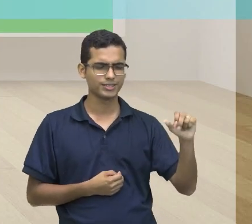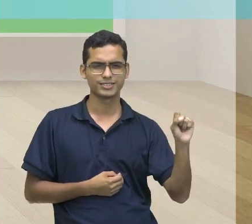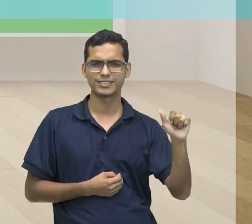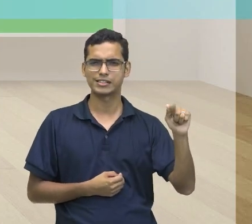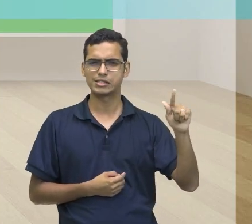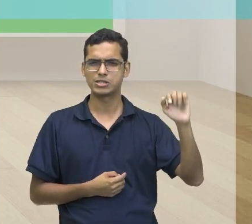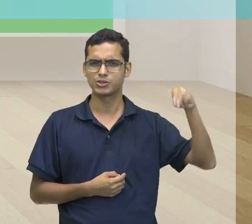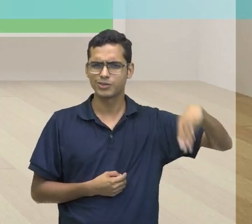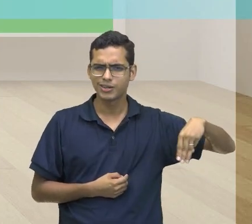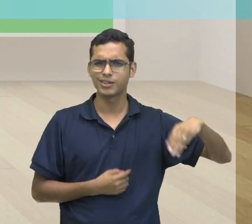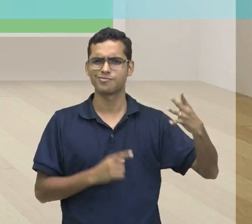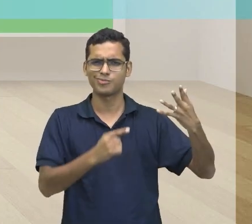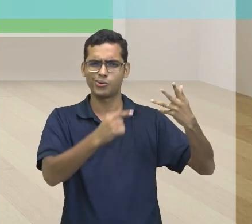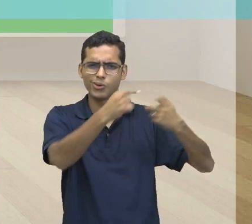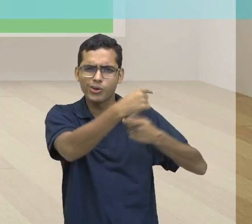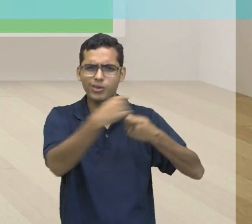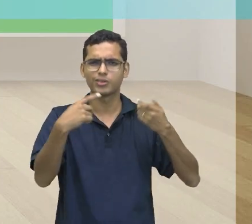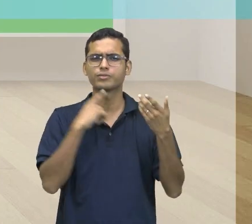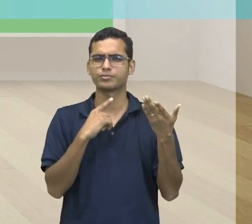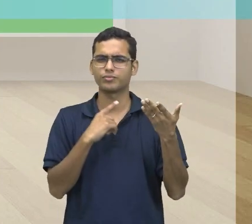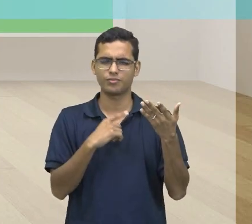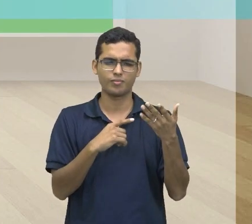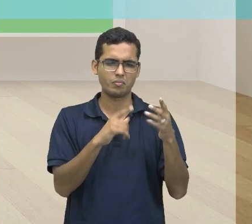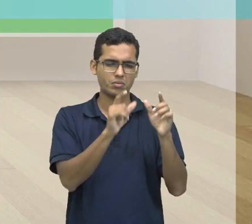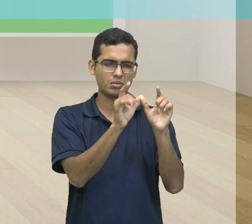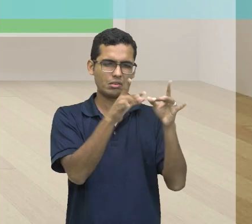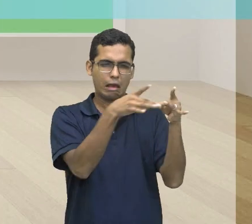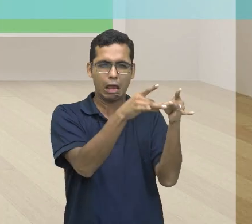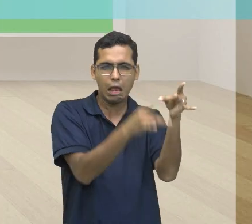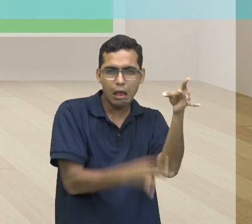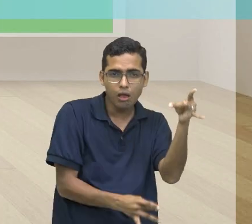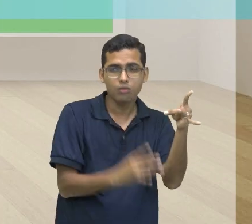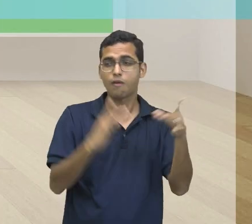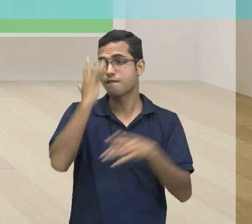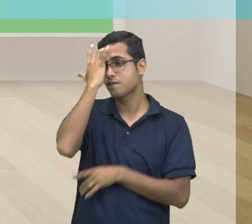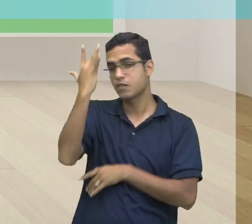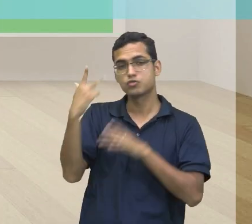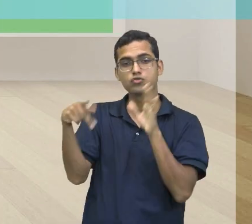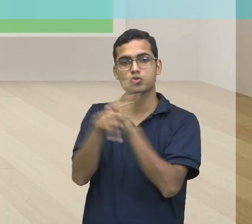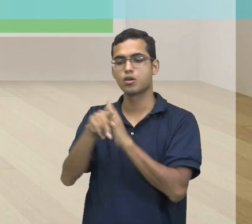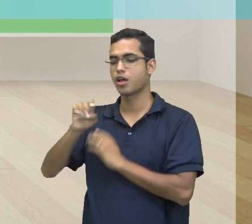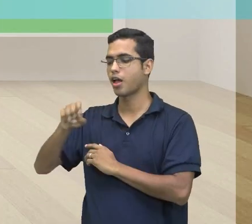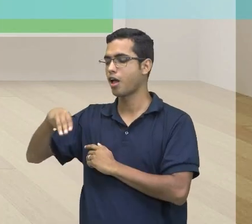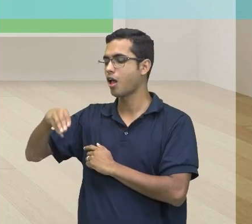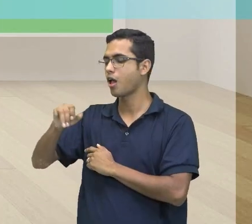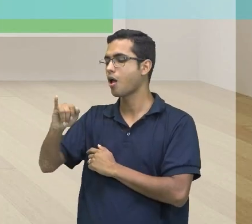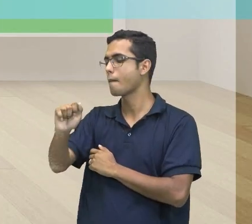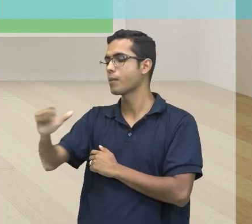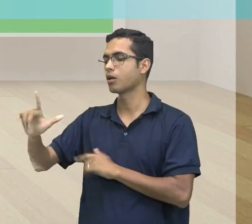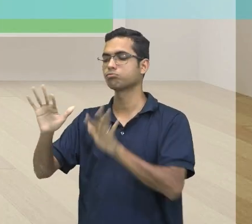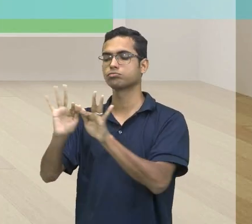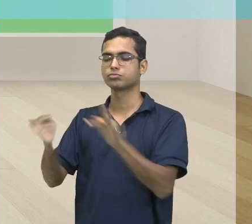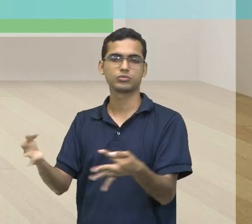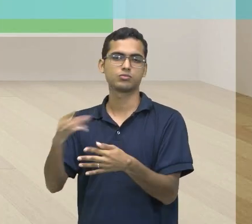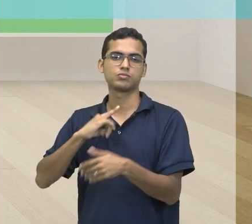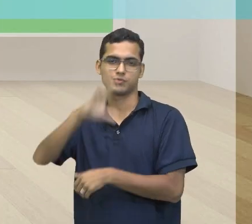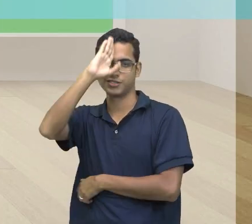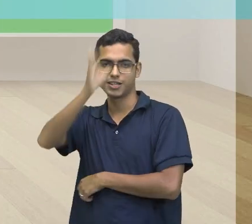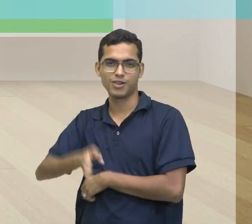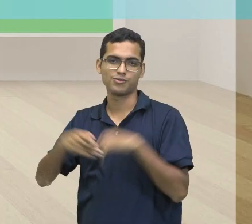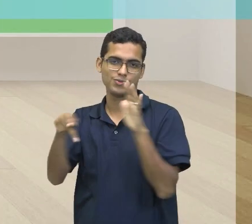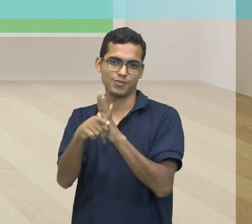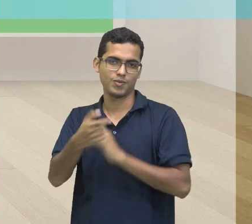pronta, a gente só utiliza e pronto. Facilita bastante. Então, a língua inglesa ela está em toda parte. Ela